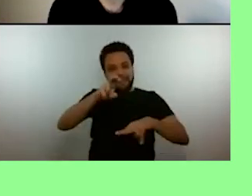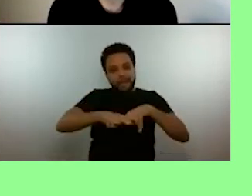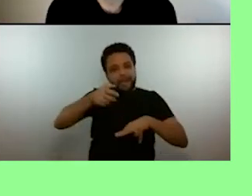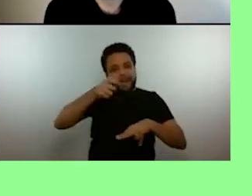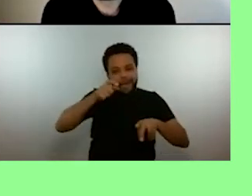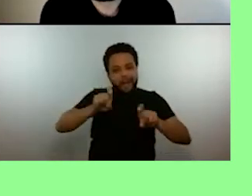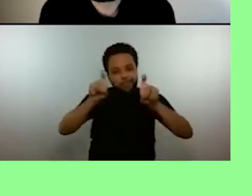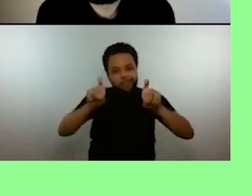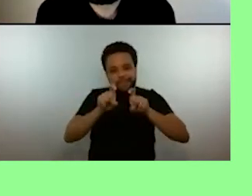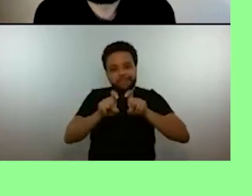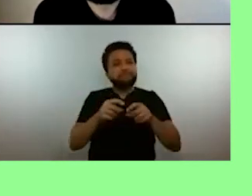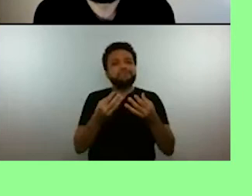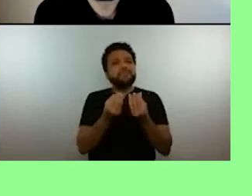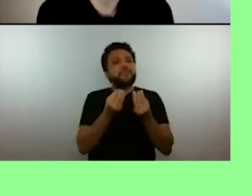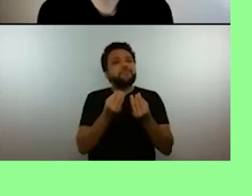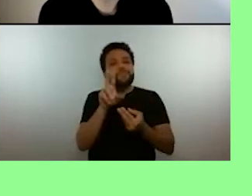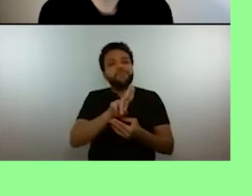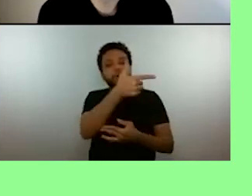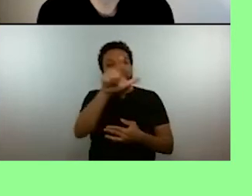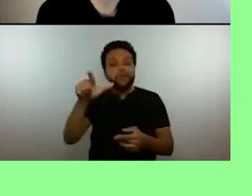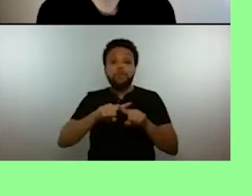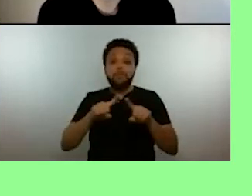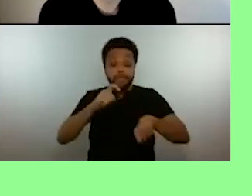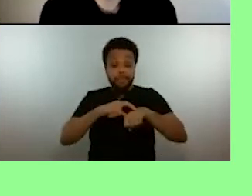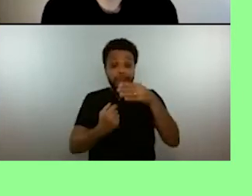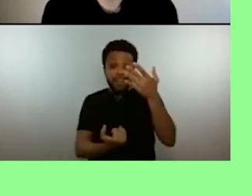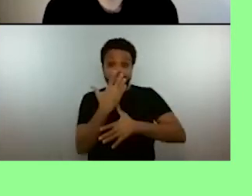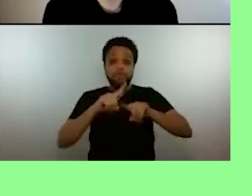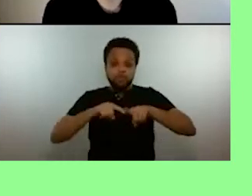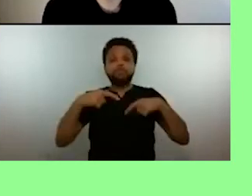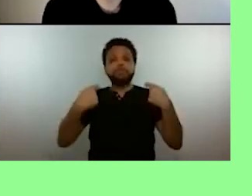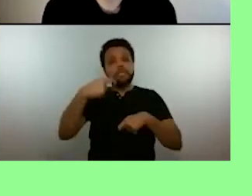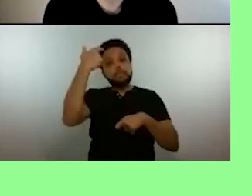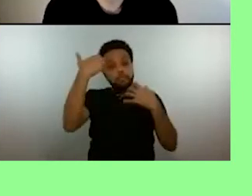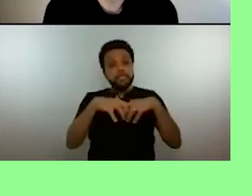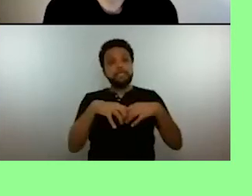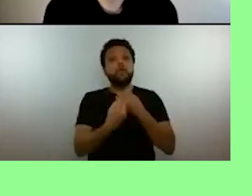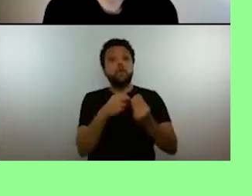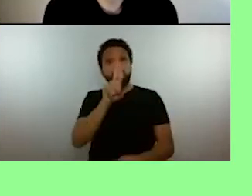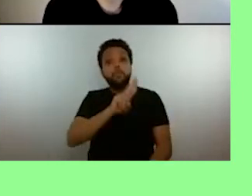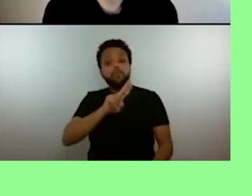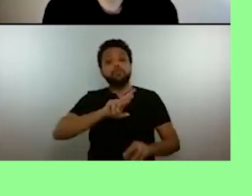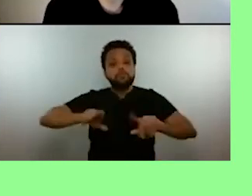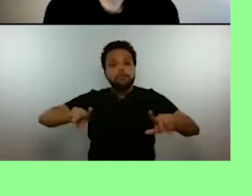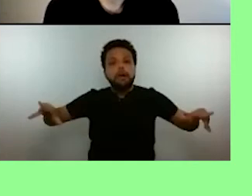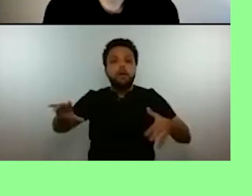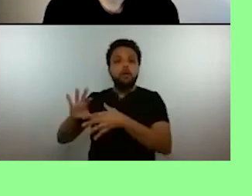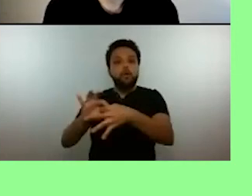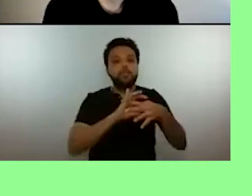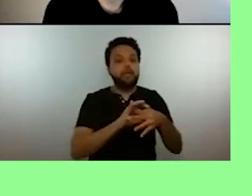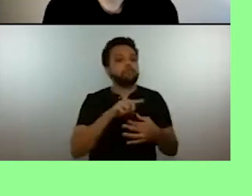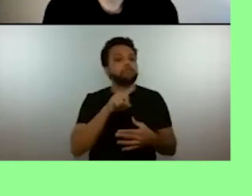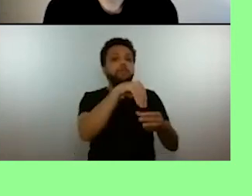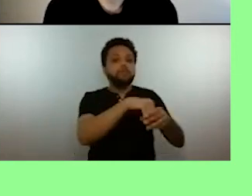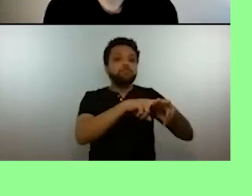criando a interface ali, o produto, pensar nessas formas de uso diversas do usuário